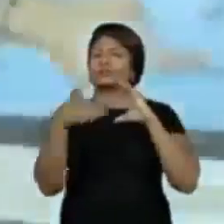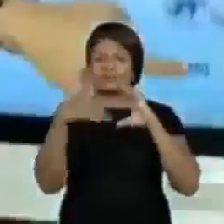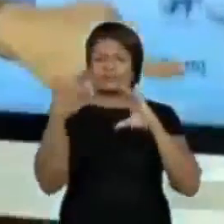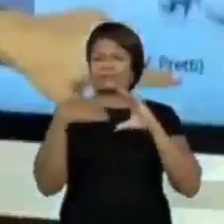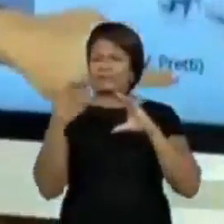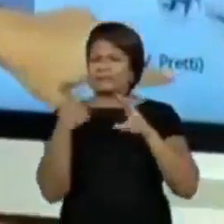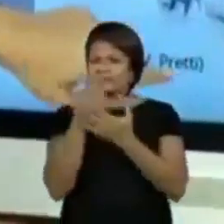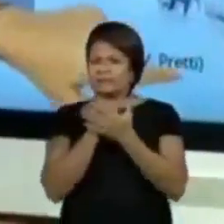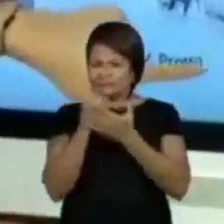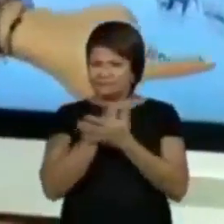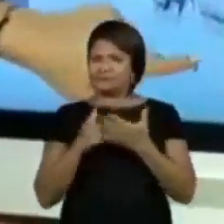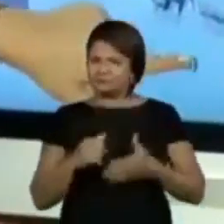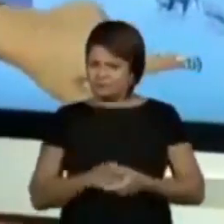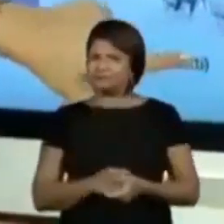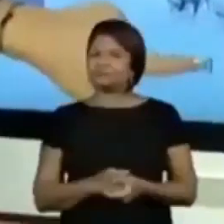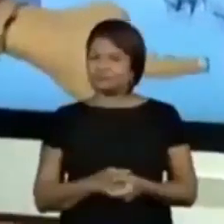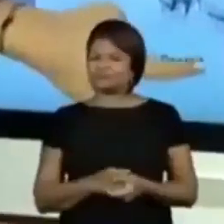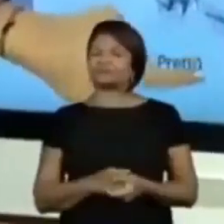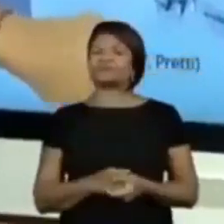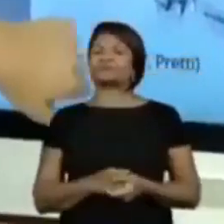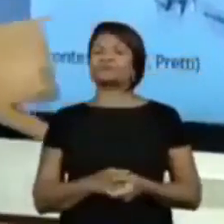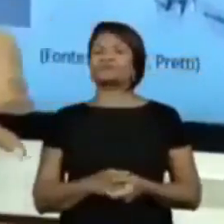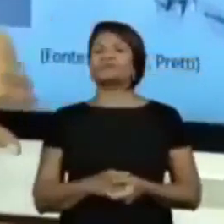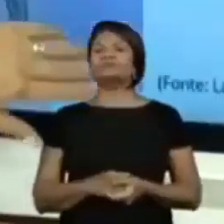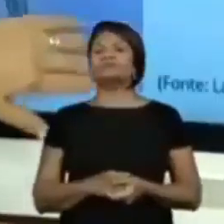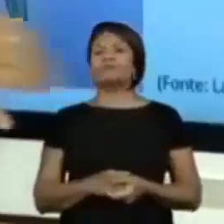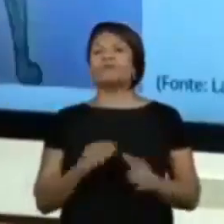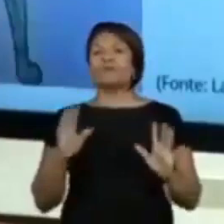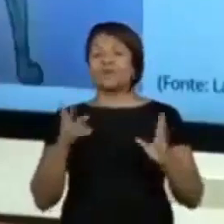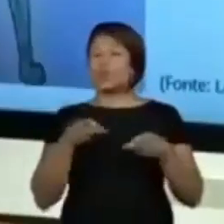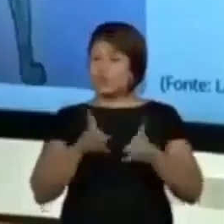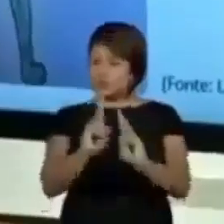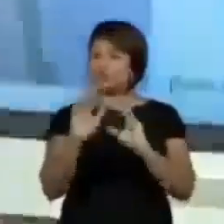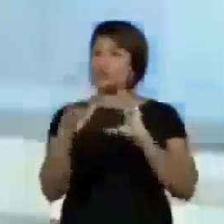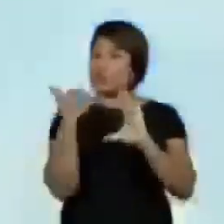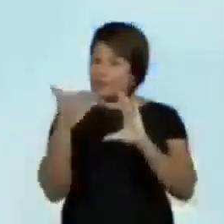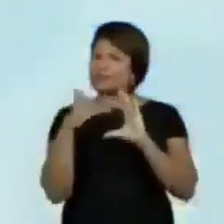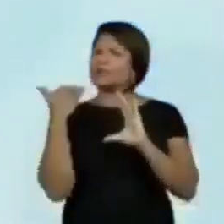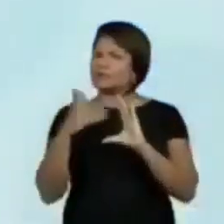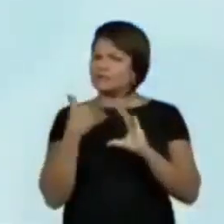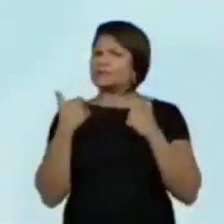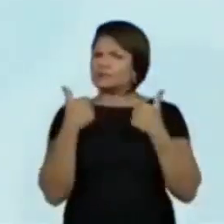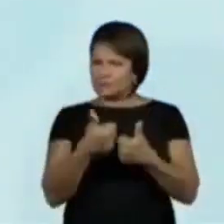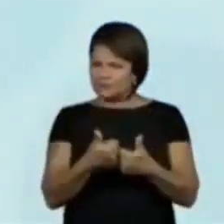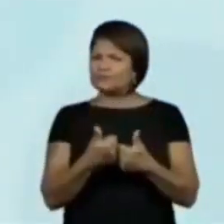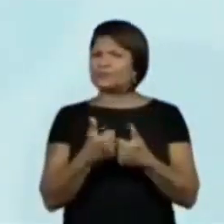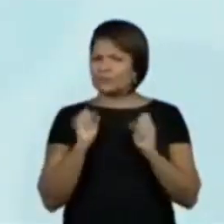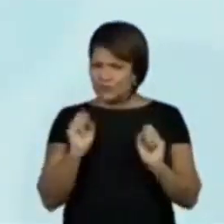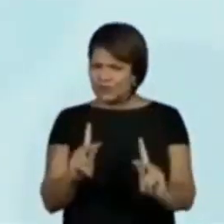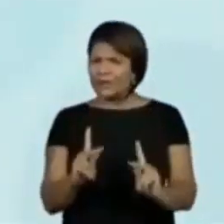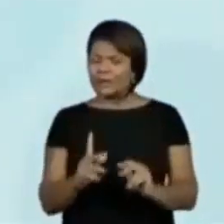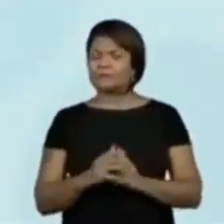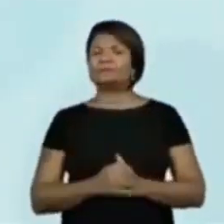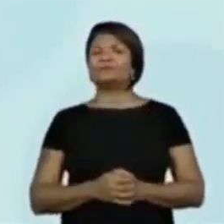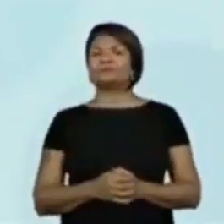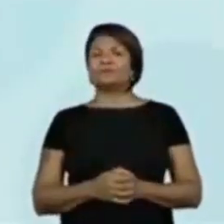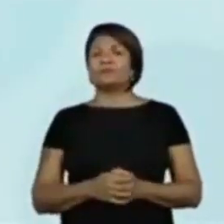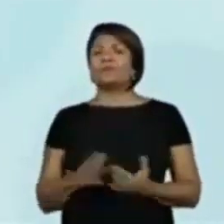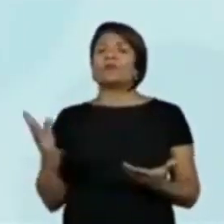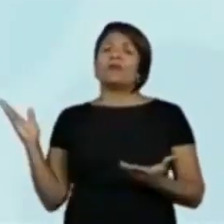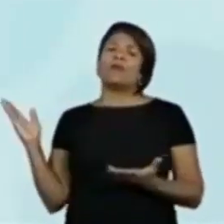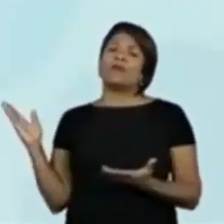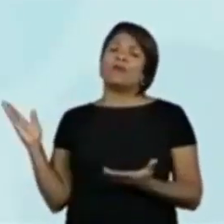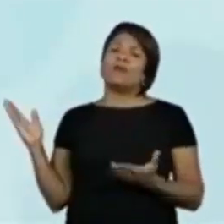fizeram e nem todos apareceram desta vez, mas continuem mandando aí que traremos sempre que possível. Olha